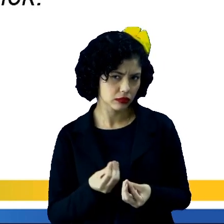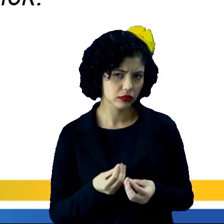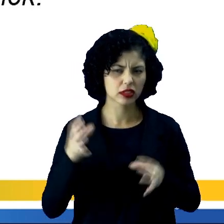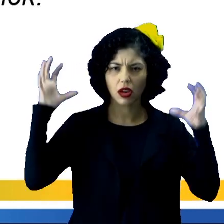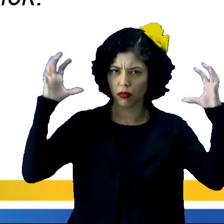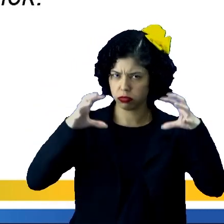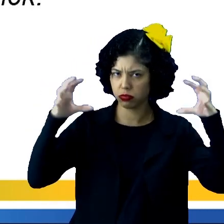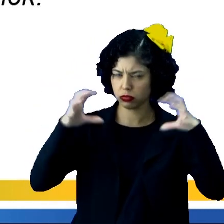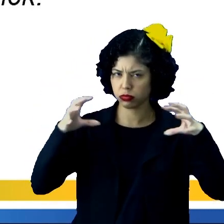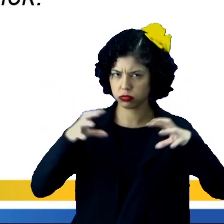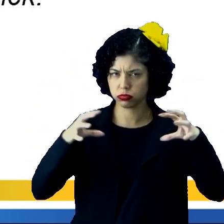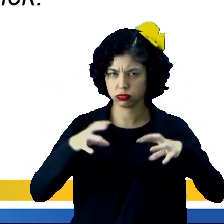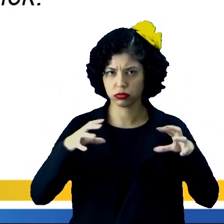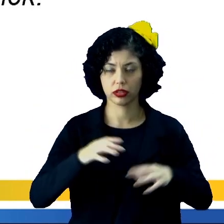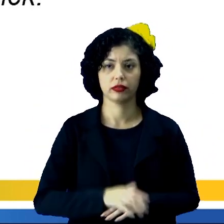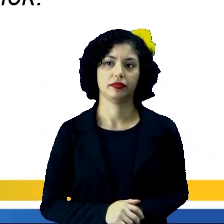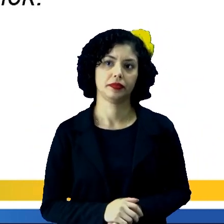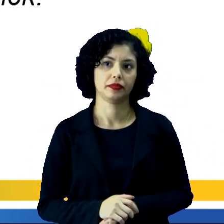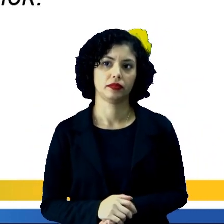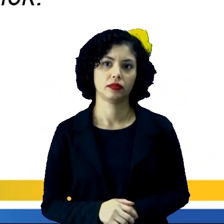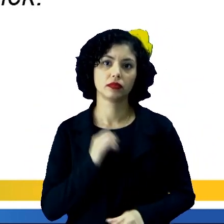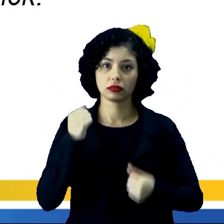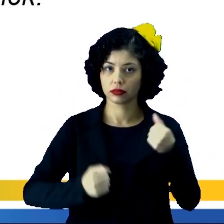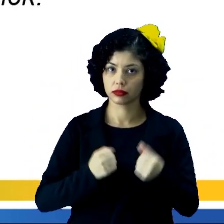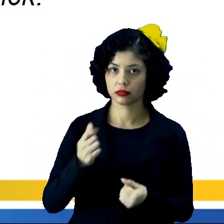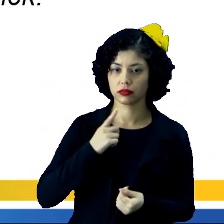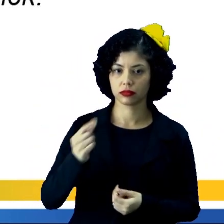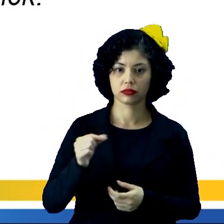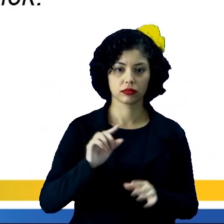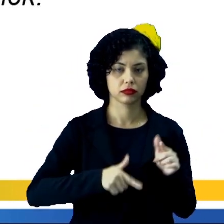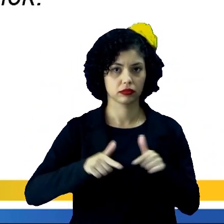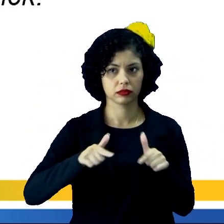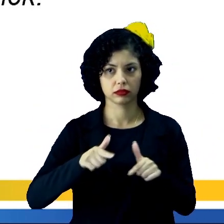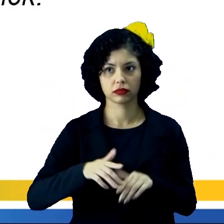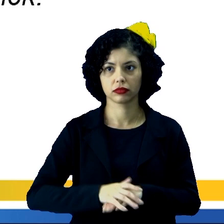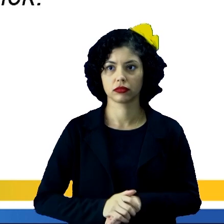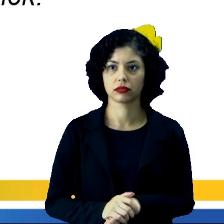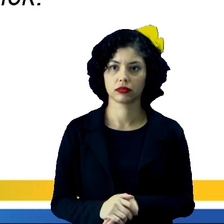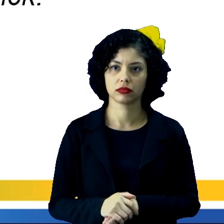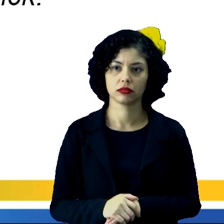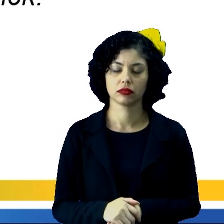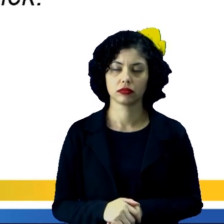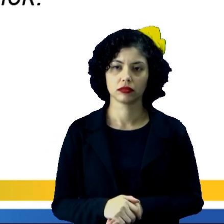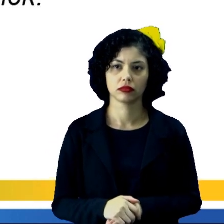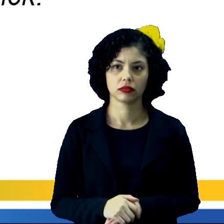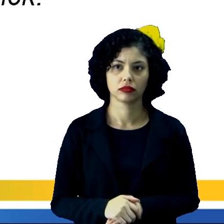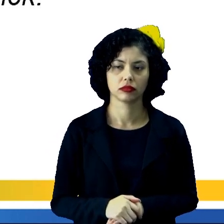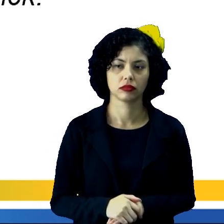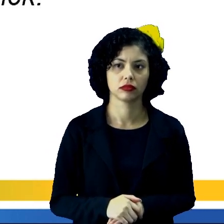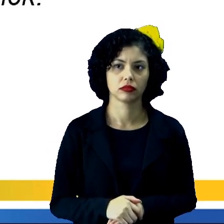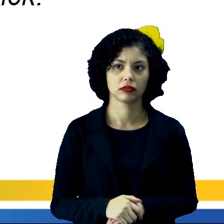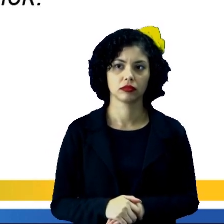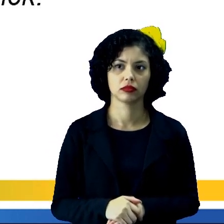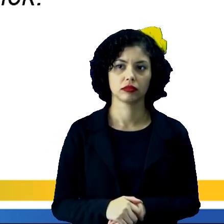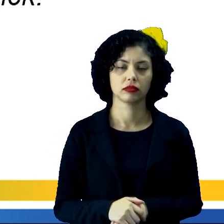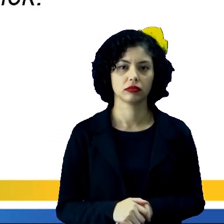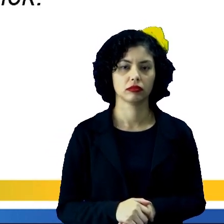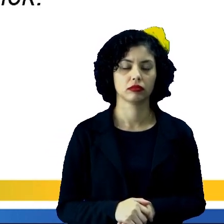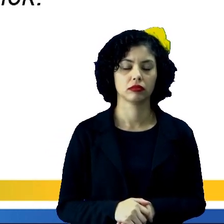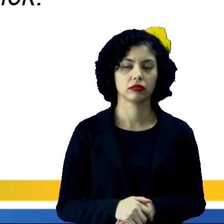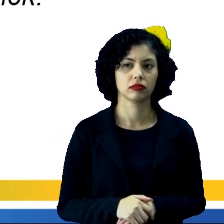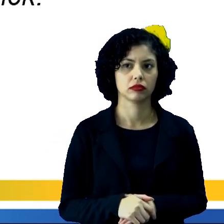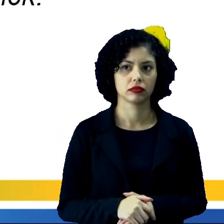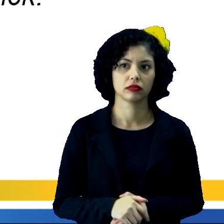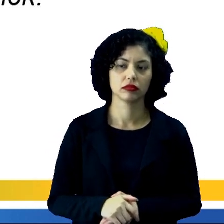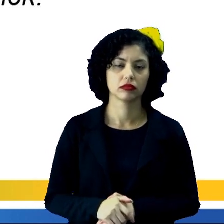estava chovendo muito forte, eu dirigi para o trabalho. She didn't go to school